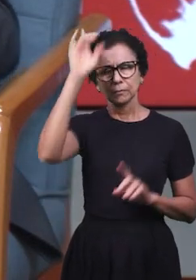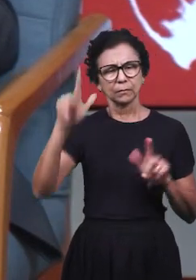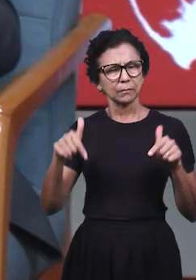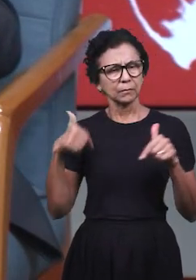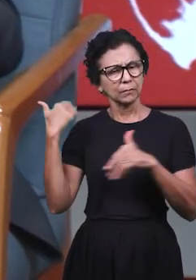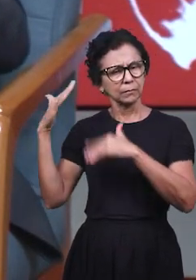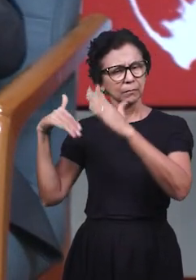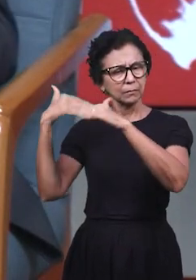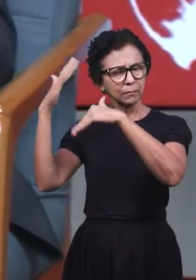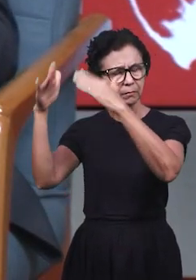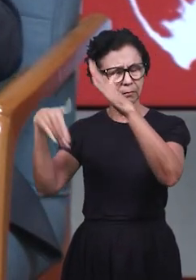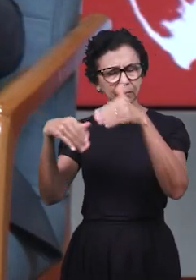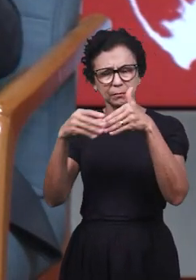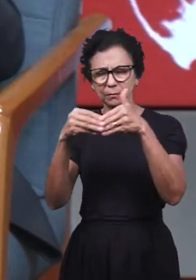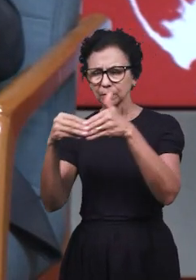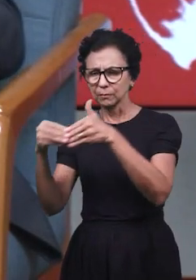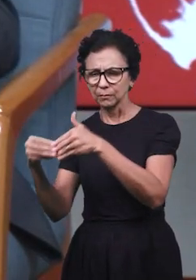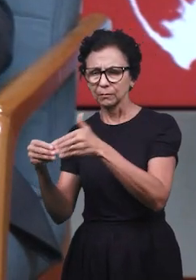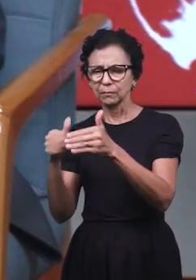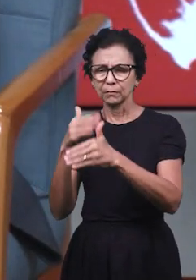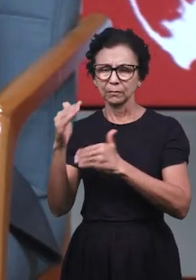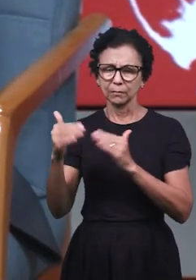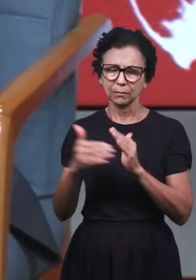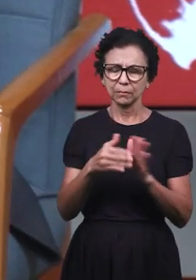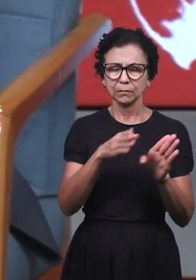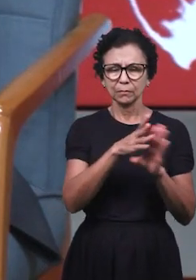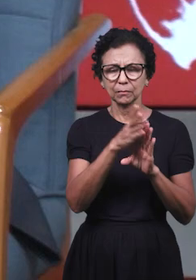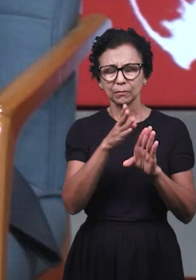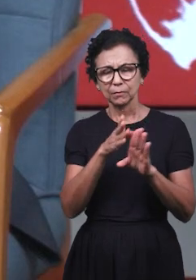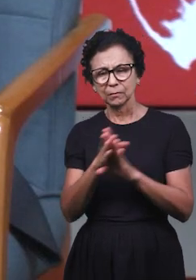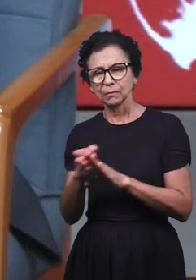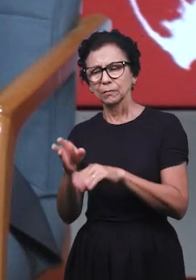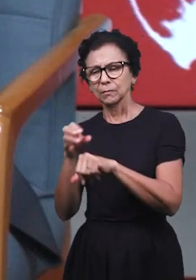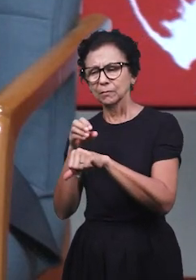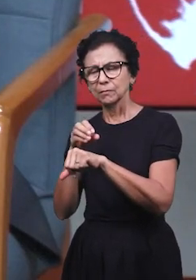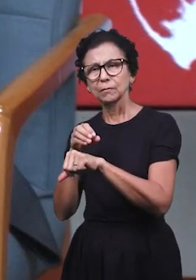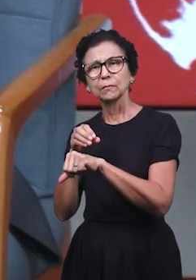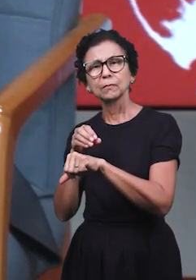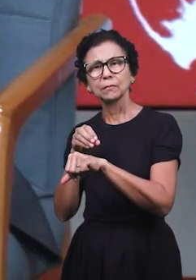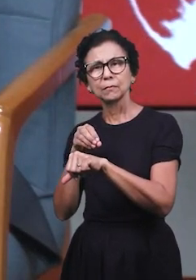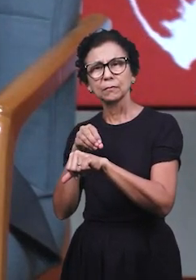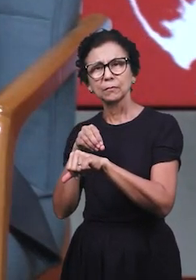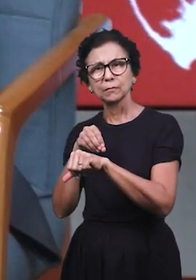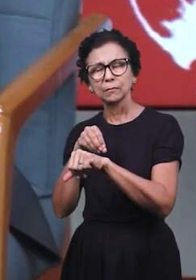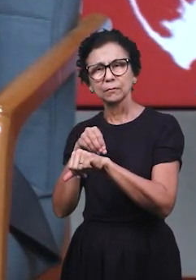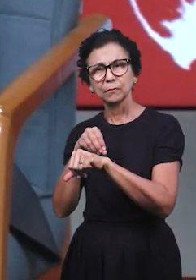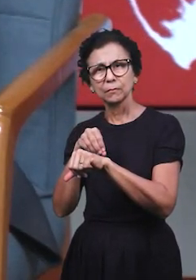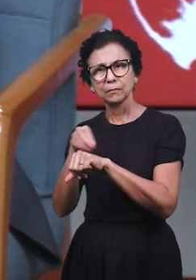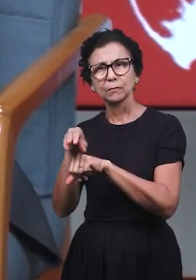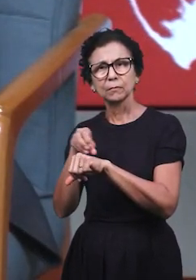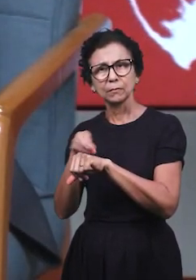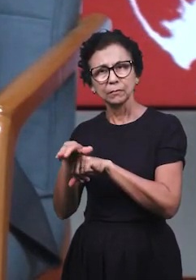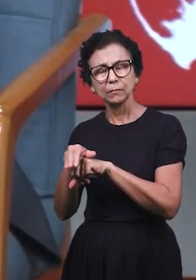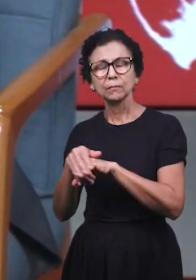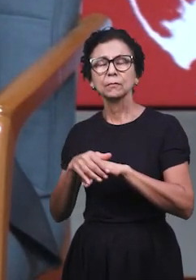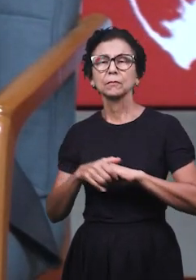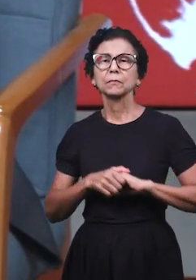nossa vida, dirigindo a nossa vida, é a dinâmica da nossa vida. E a palavra faz parte disso. Tanto quando nós